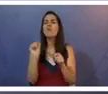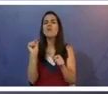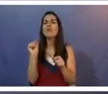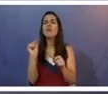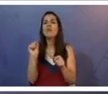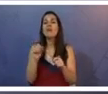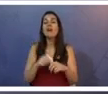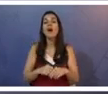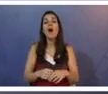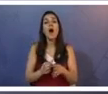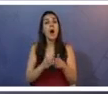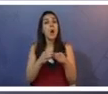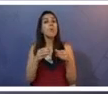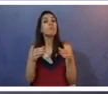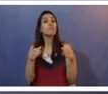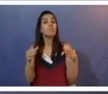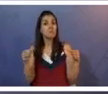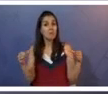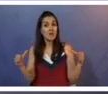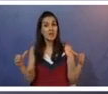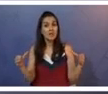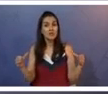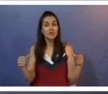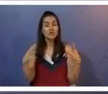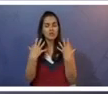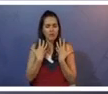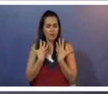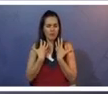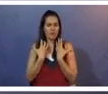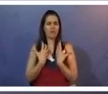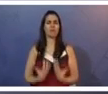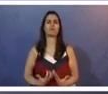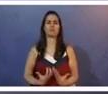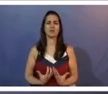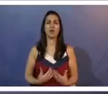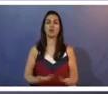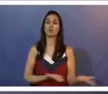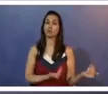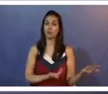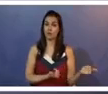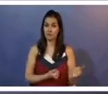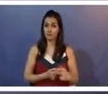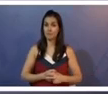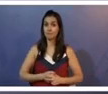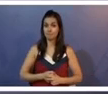do nível de cansaço entre os jovens após algum tempo.